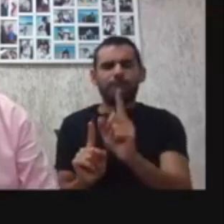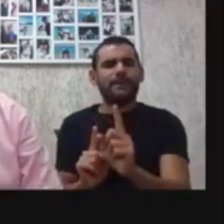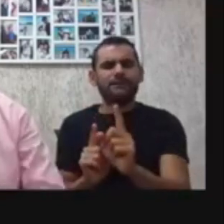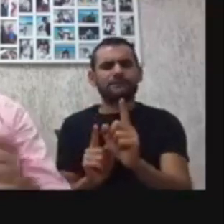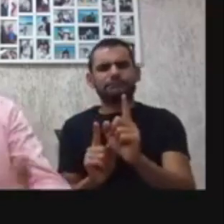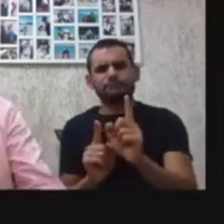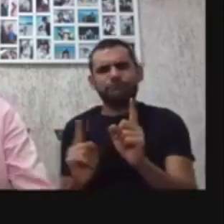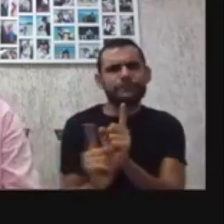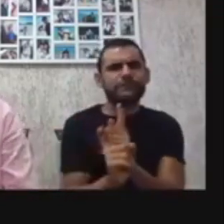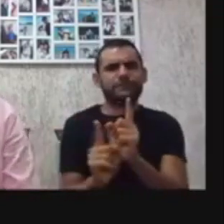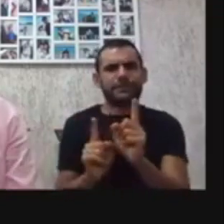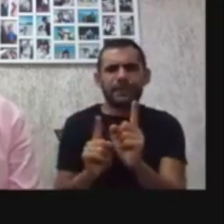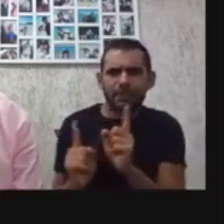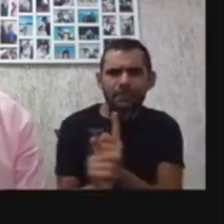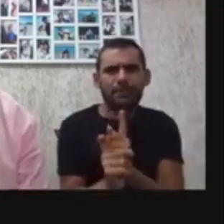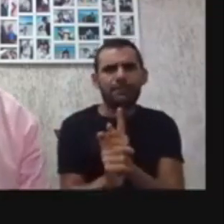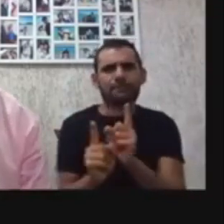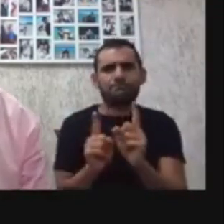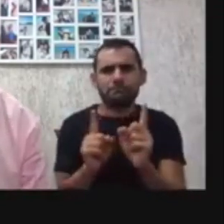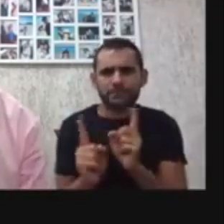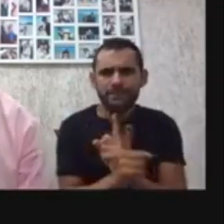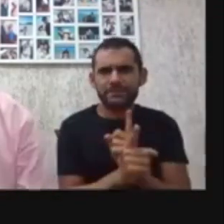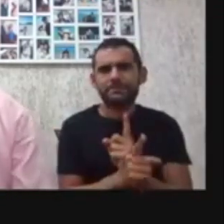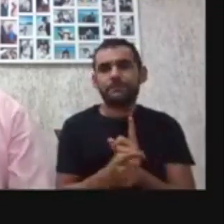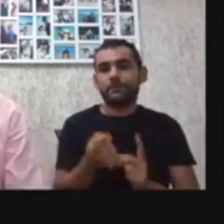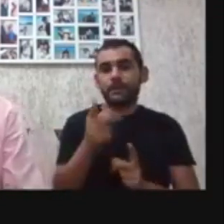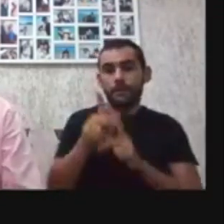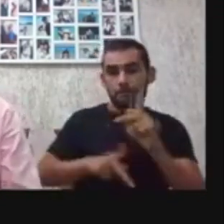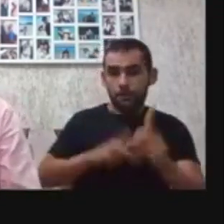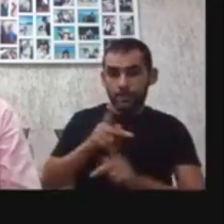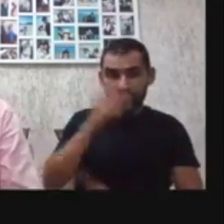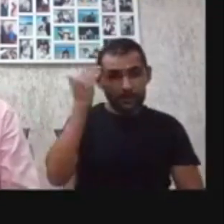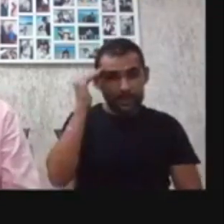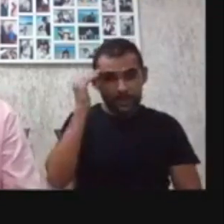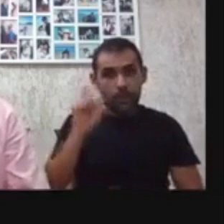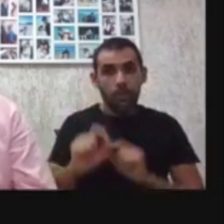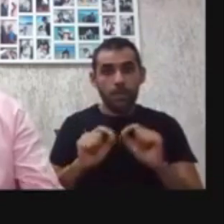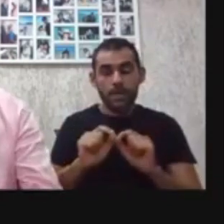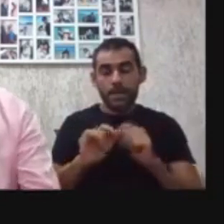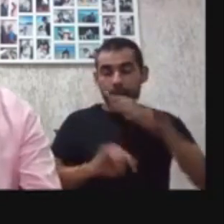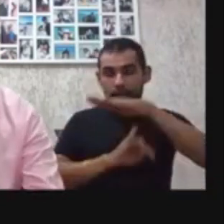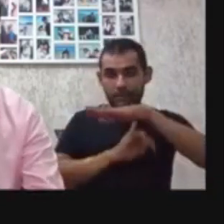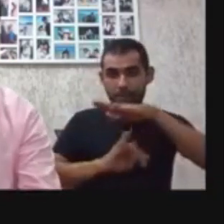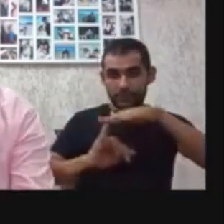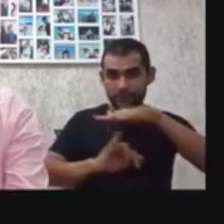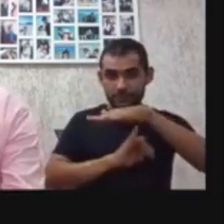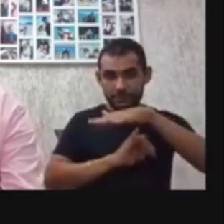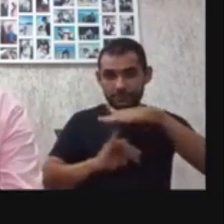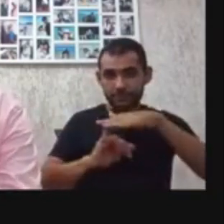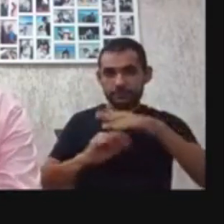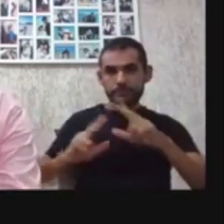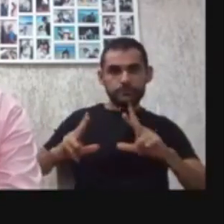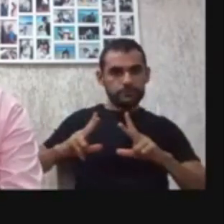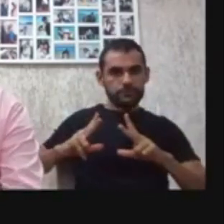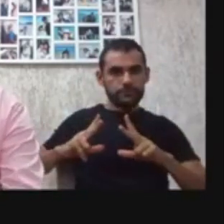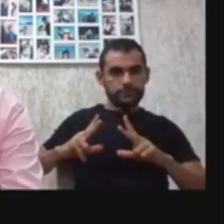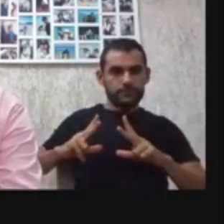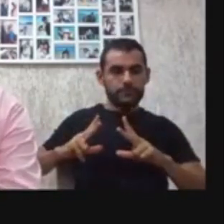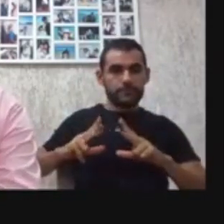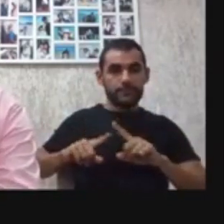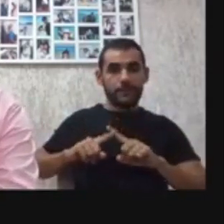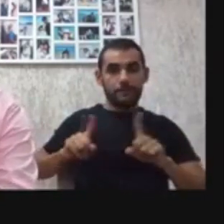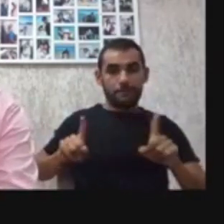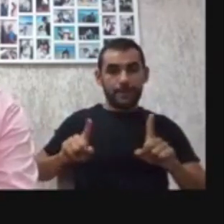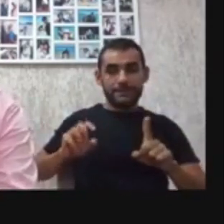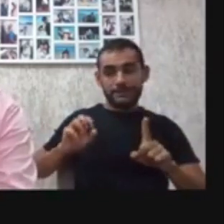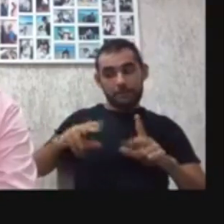nosso município. A outra coisa que a população precisa entender é que essas instituições, elas são privadas. Mas já